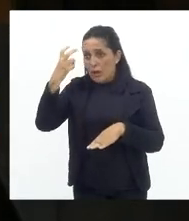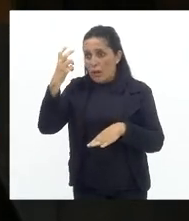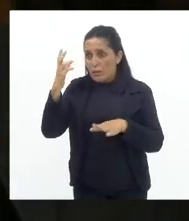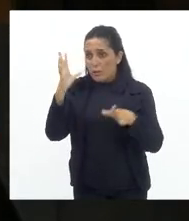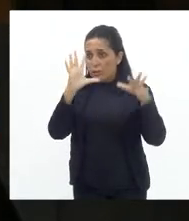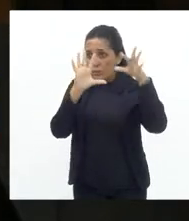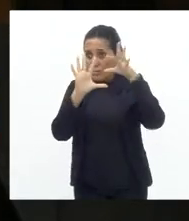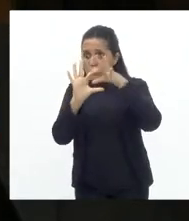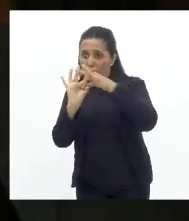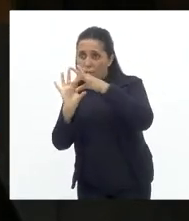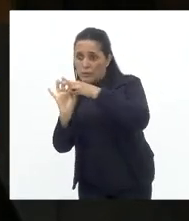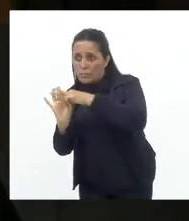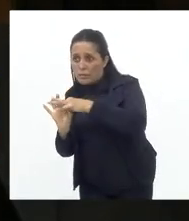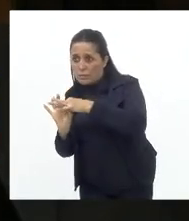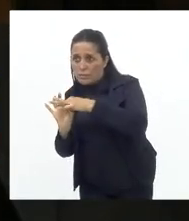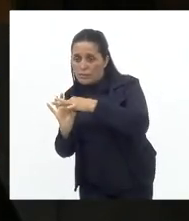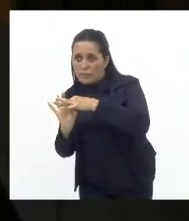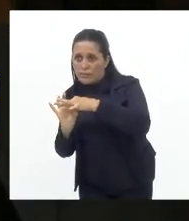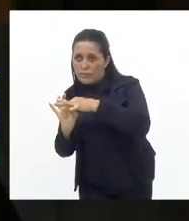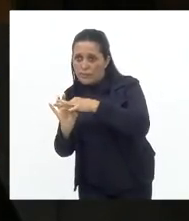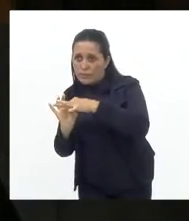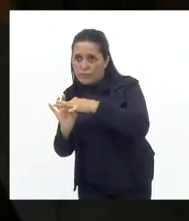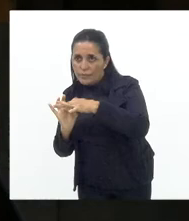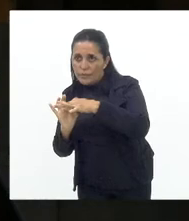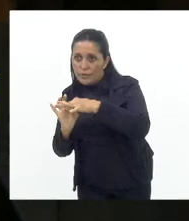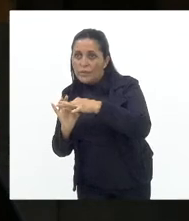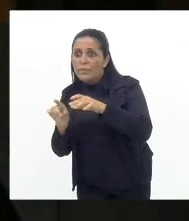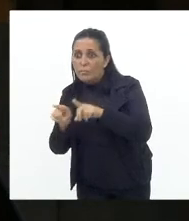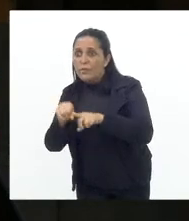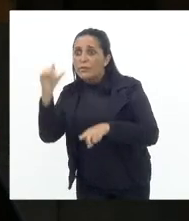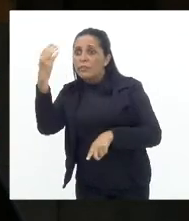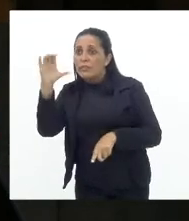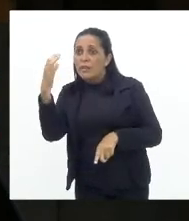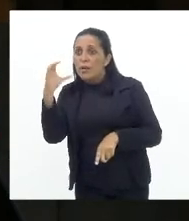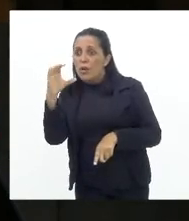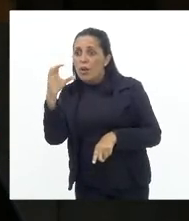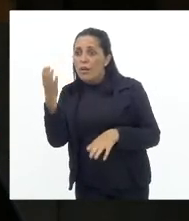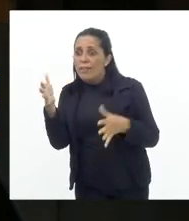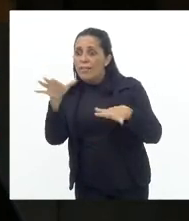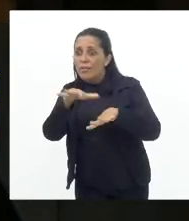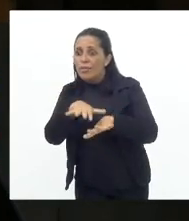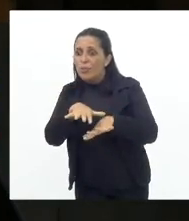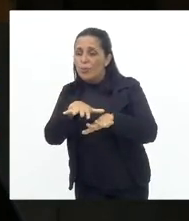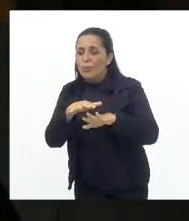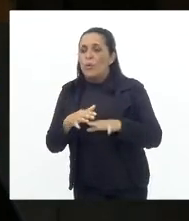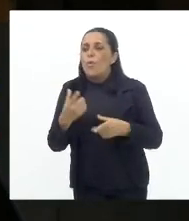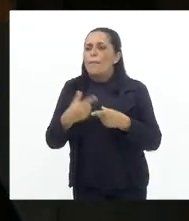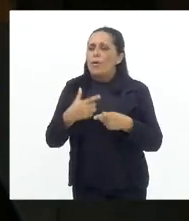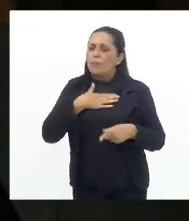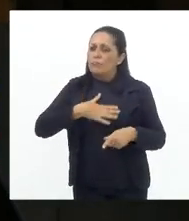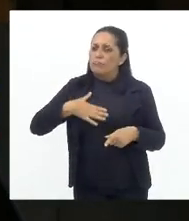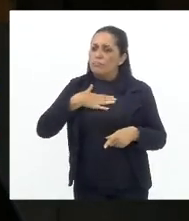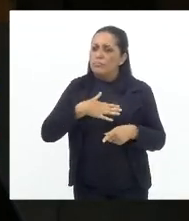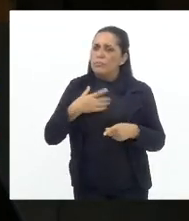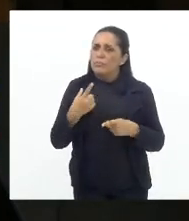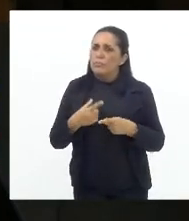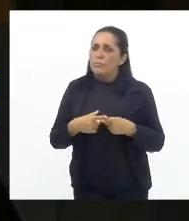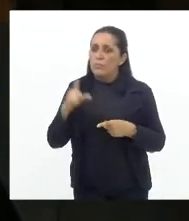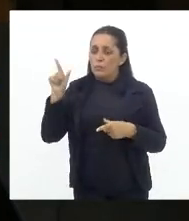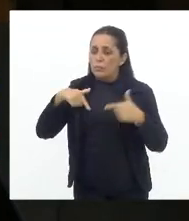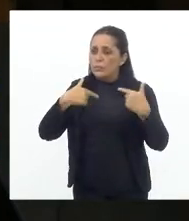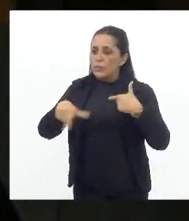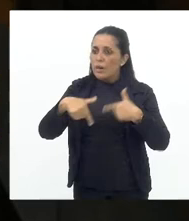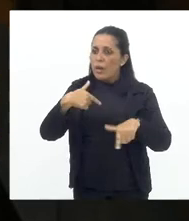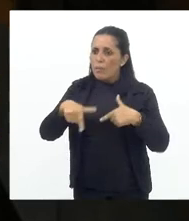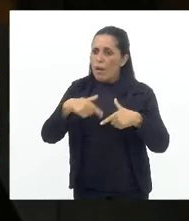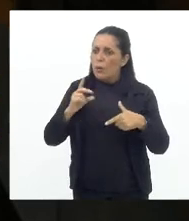e conectadas e incluiu entre elas a cidade de Niterói né eu fico satisfeito porque ao trabalho